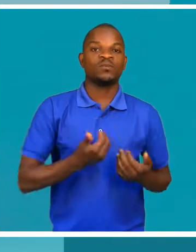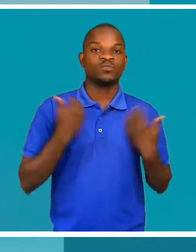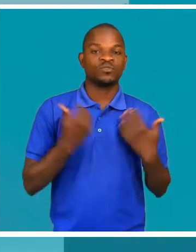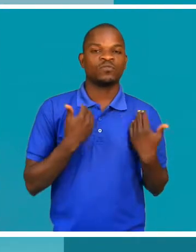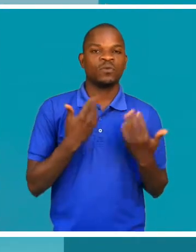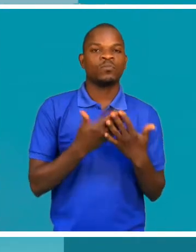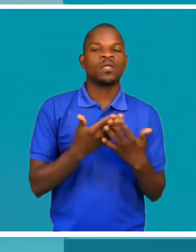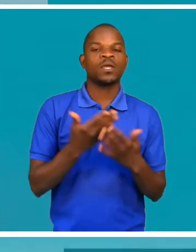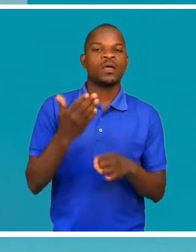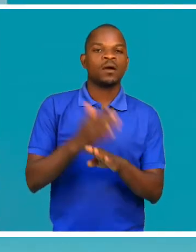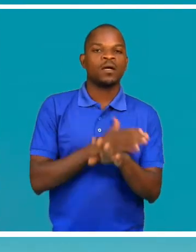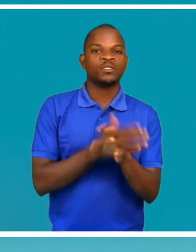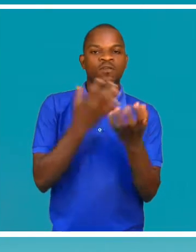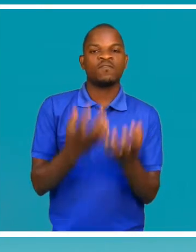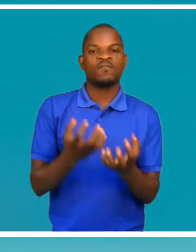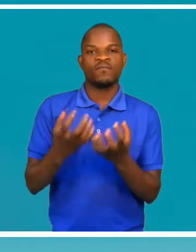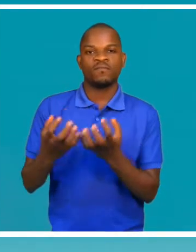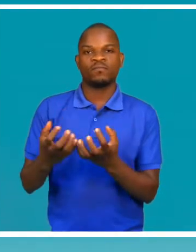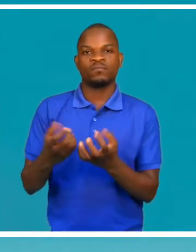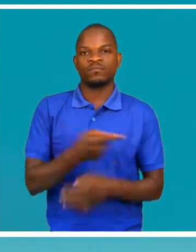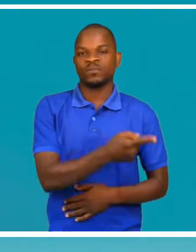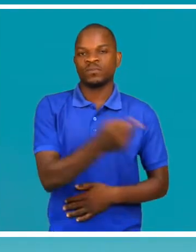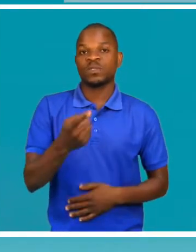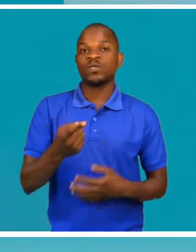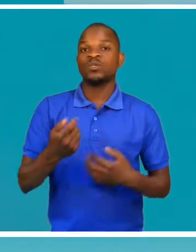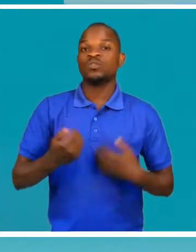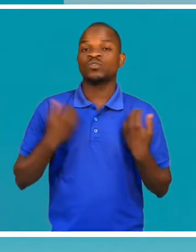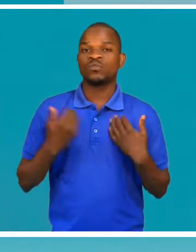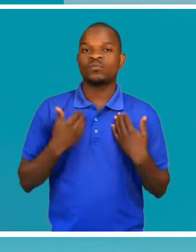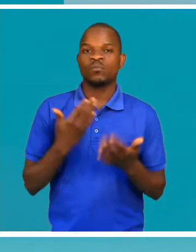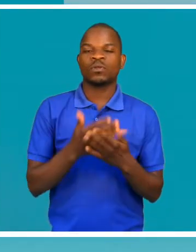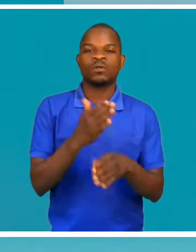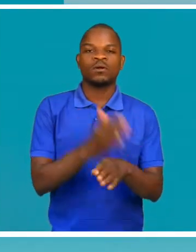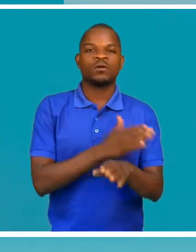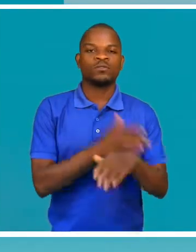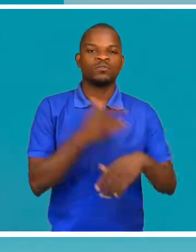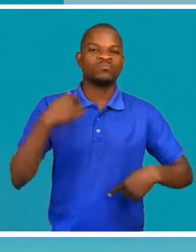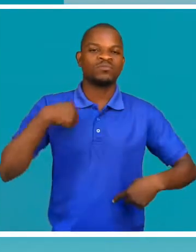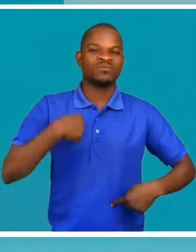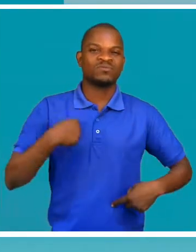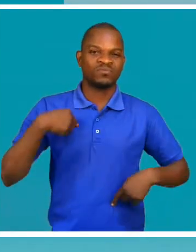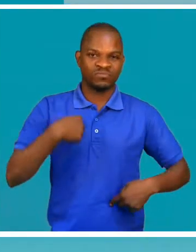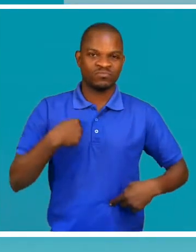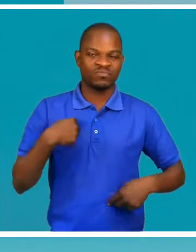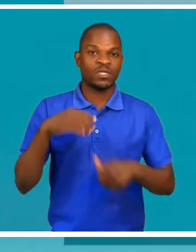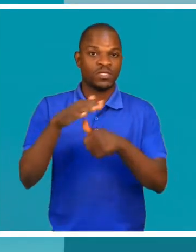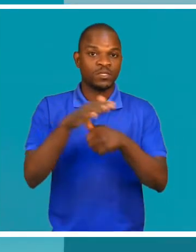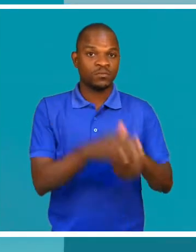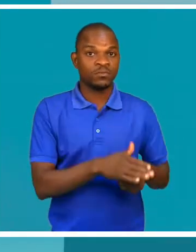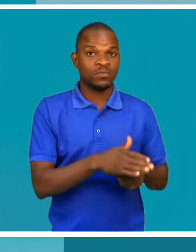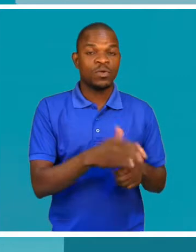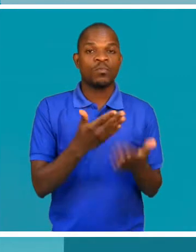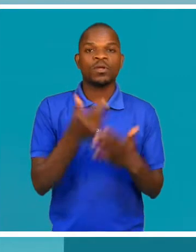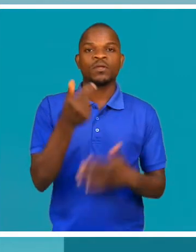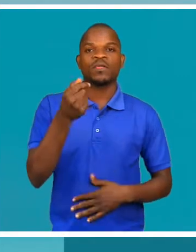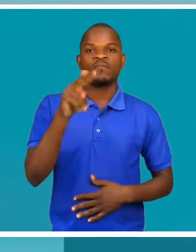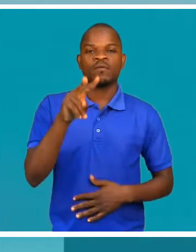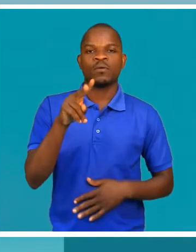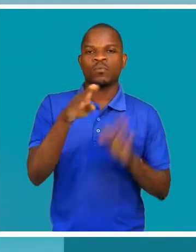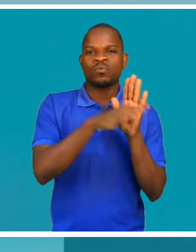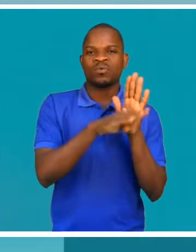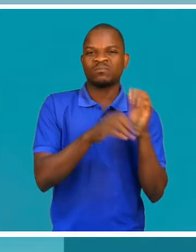programa que estava a faltar para aqueles que são jovens, porque se sentiam até certo ponto discriminados. Porque a nível das televisões não existia um